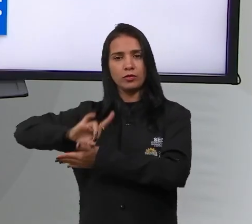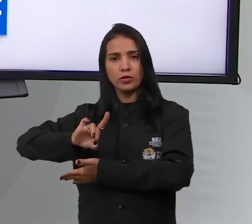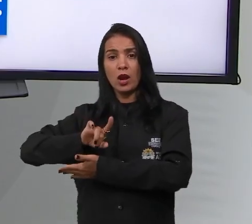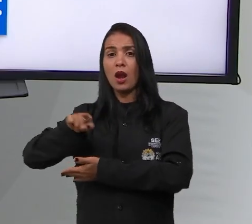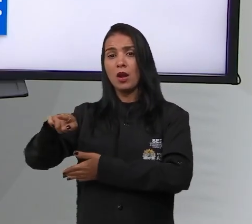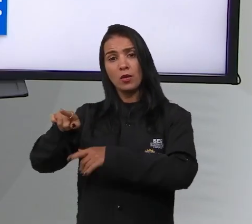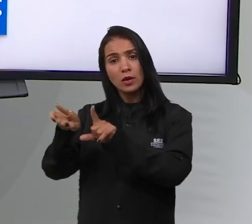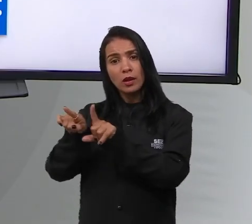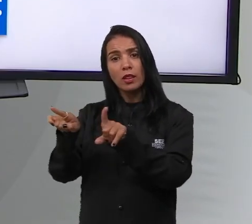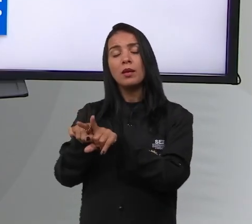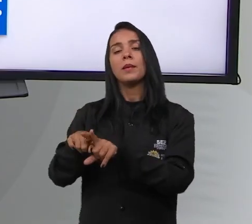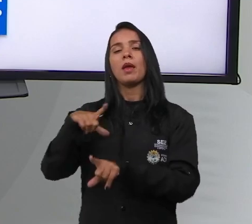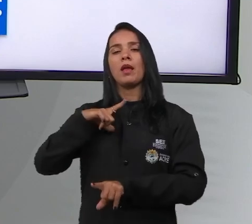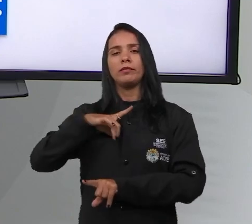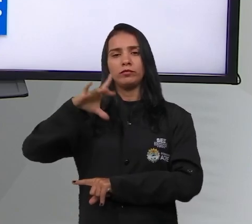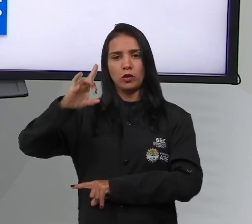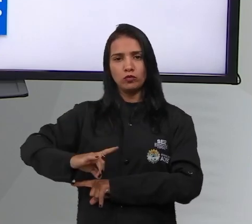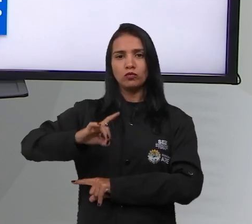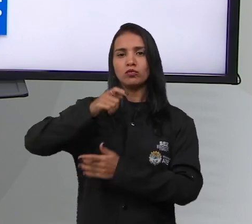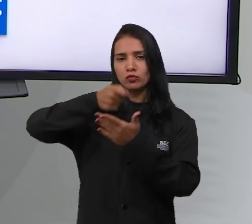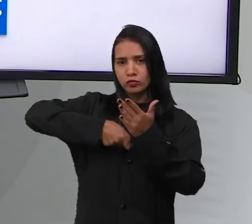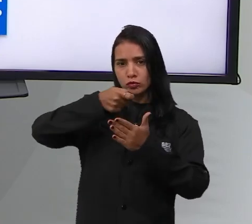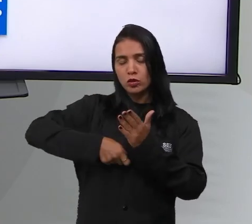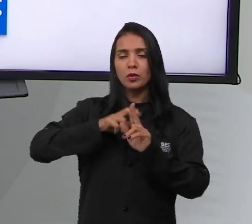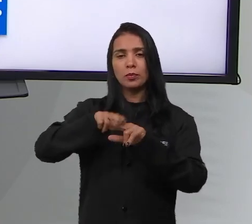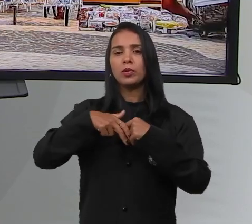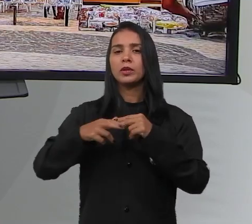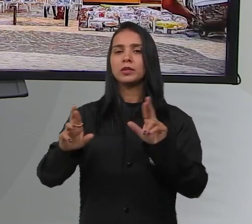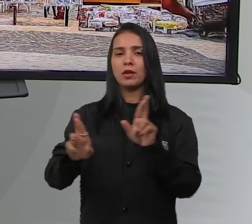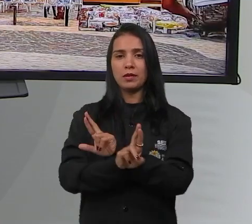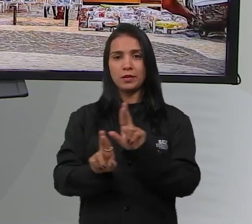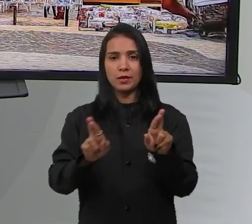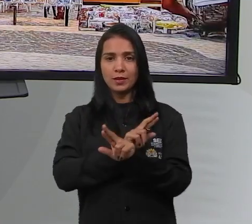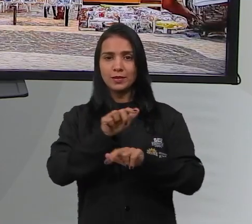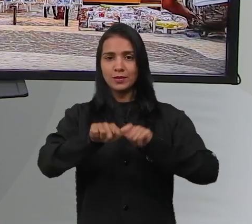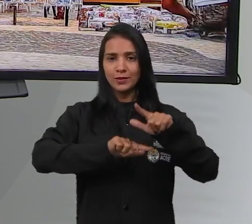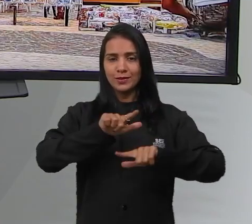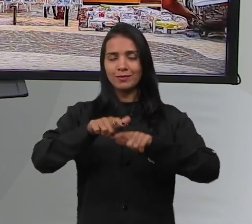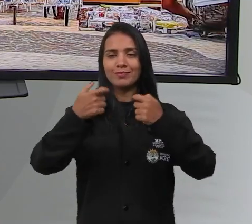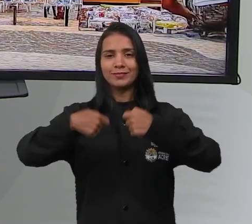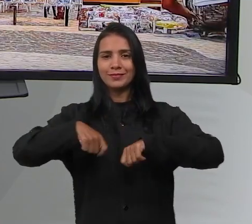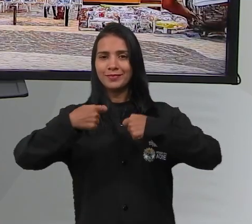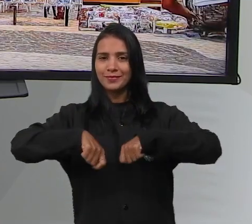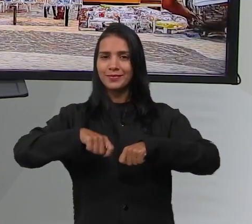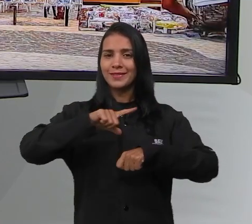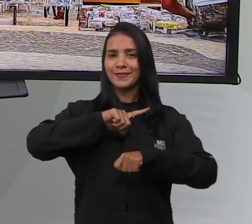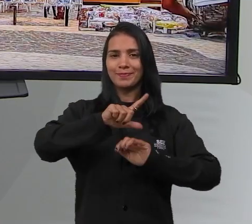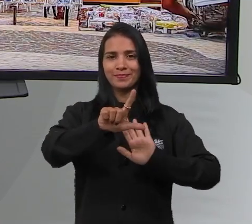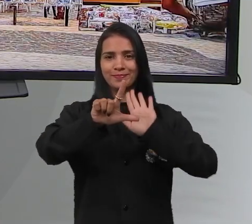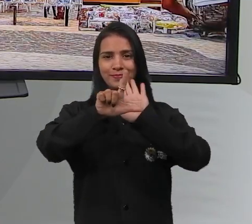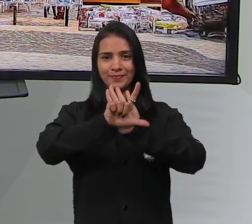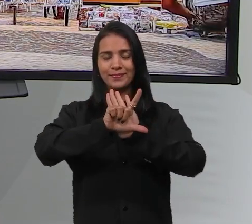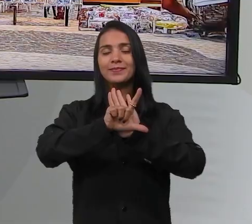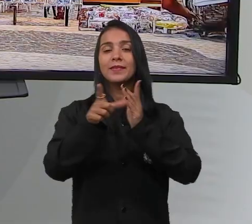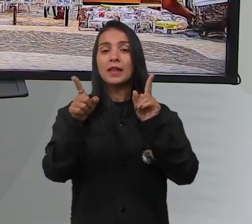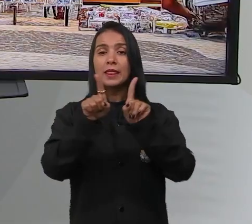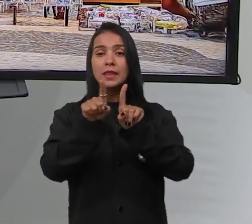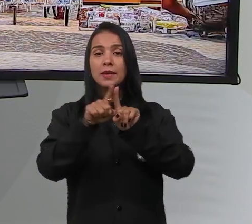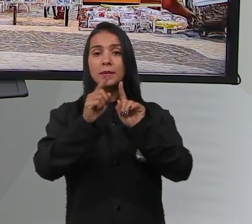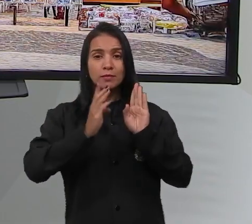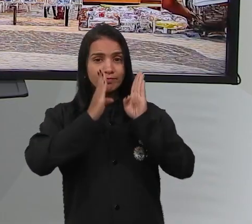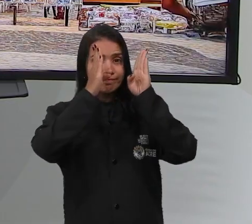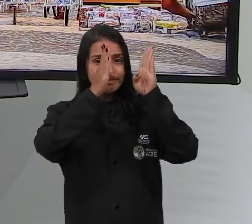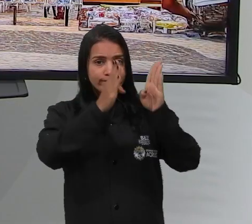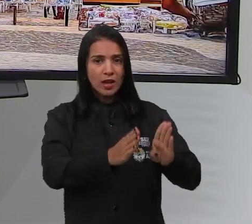e deveres. E a relação de trabalho, nesse caso, ela precisa ser norteada justamente